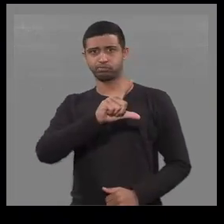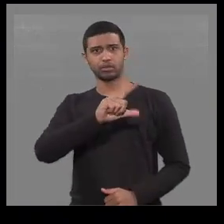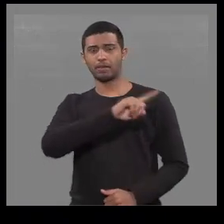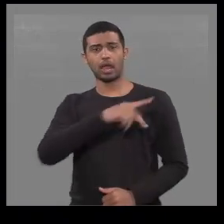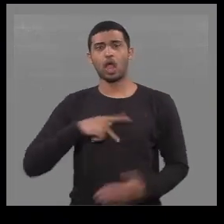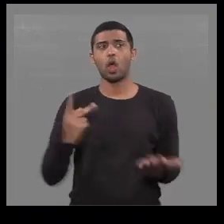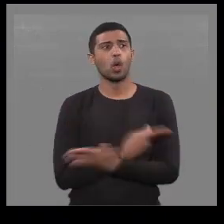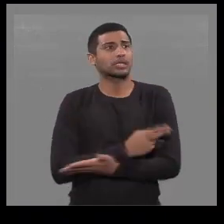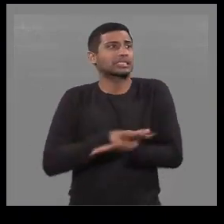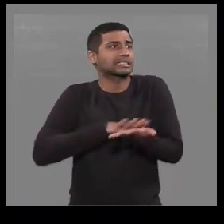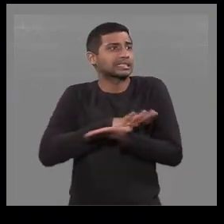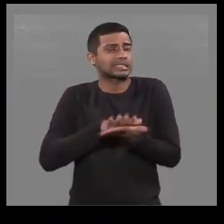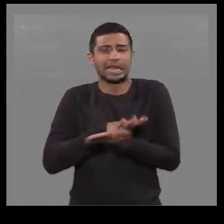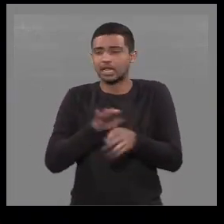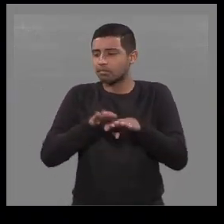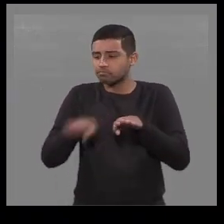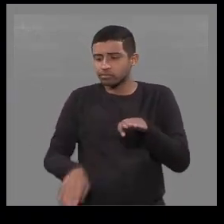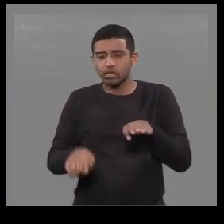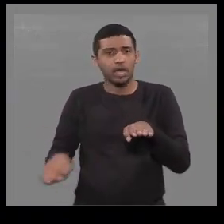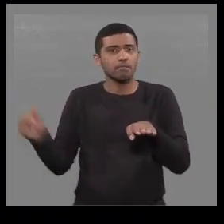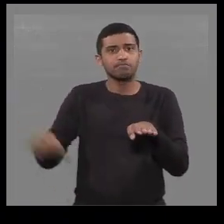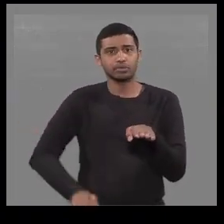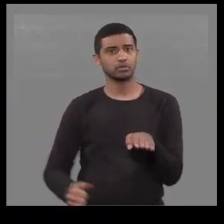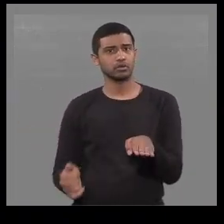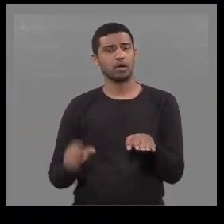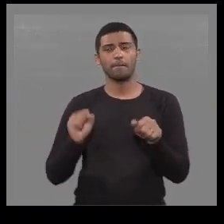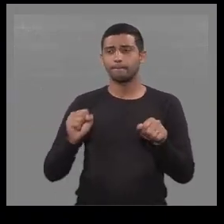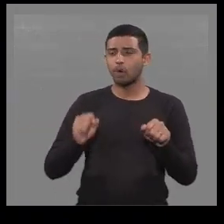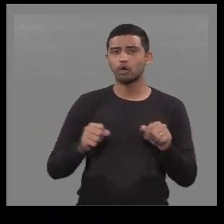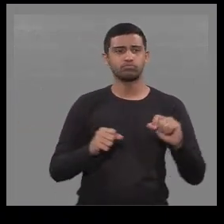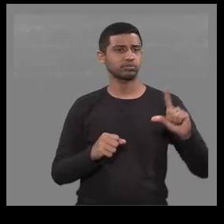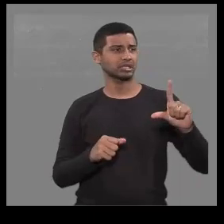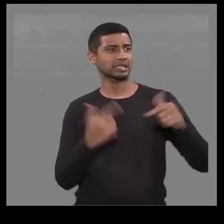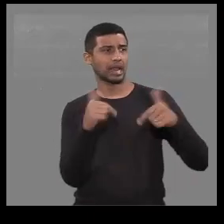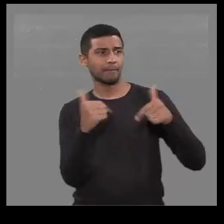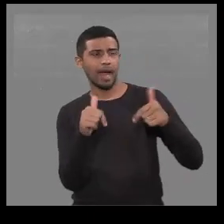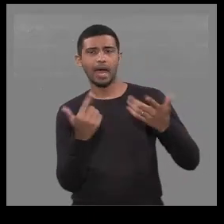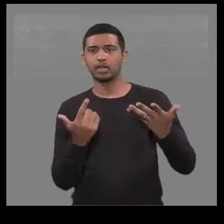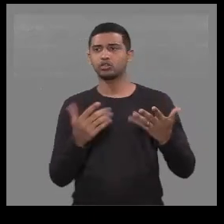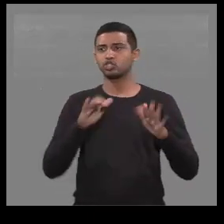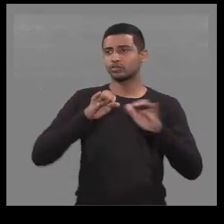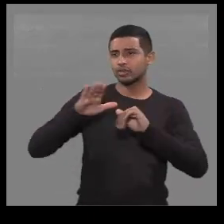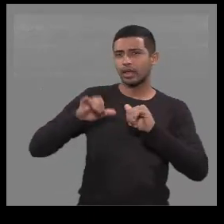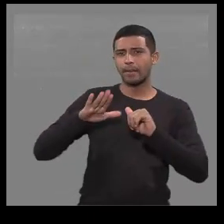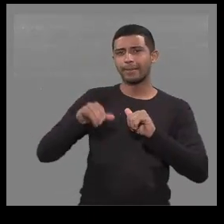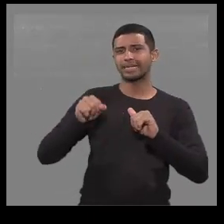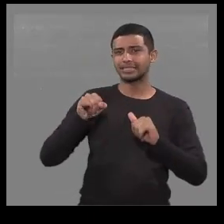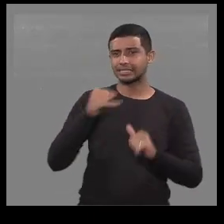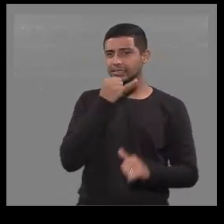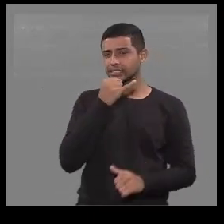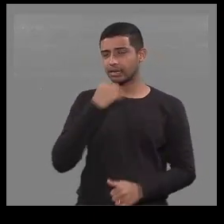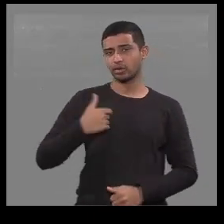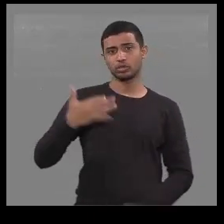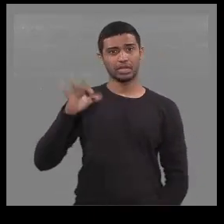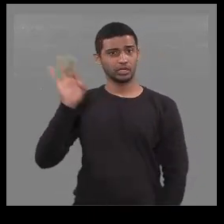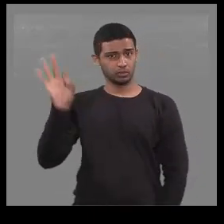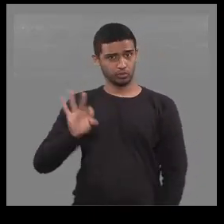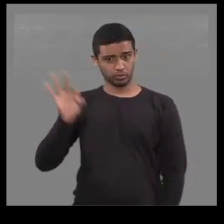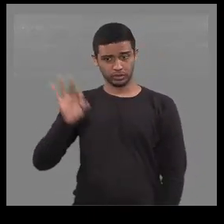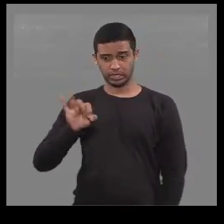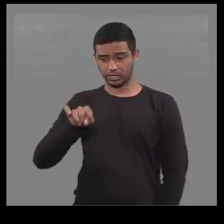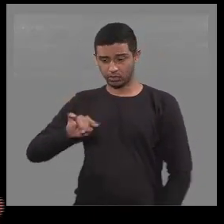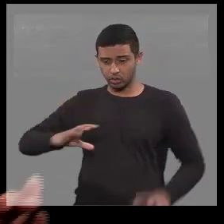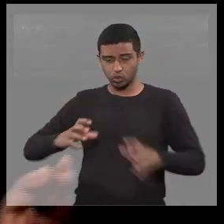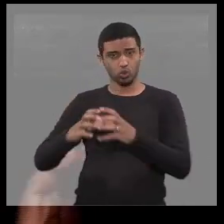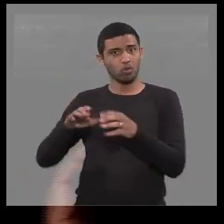de quem está no topo, não acontece nada embaixo. Pode aumentar um emprego ou outro, mas se eu aumento 10%